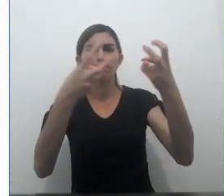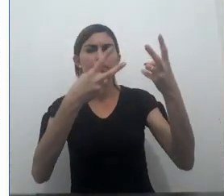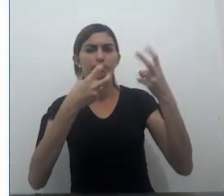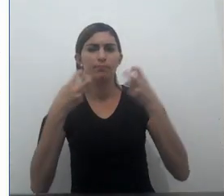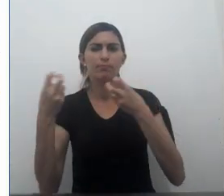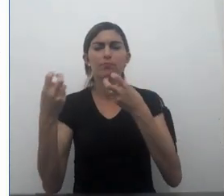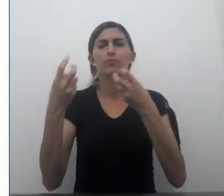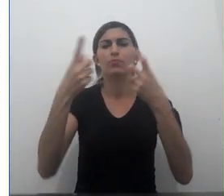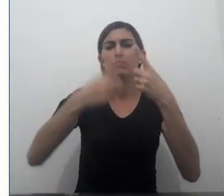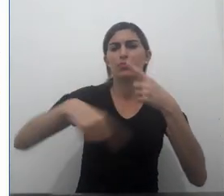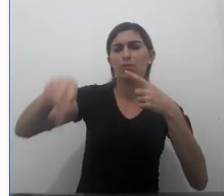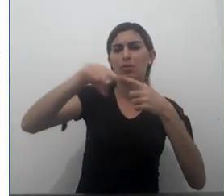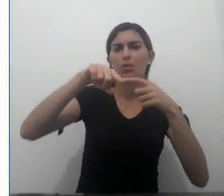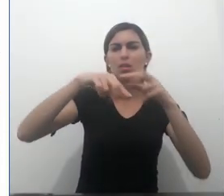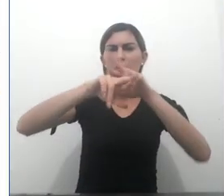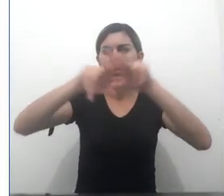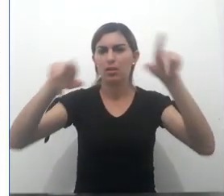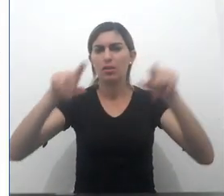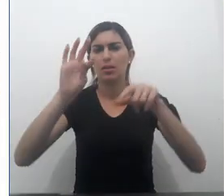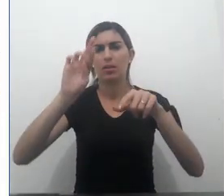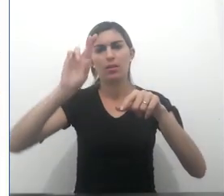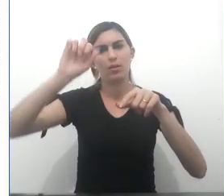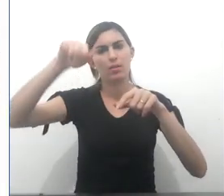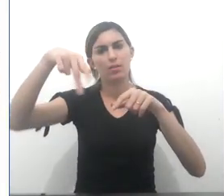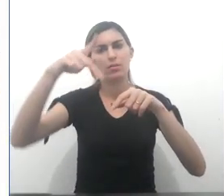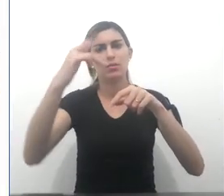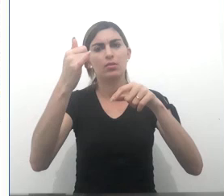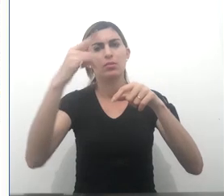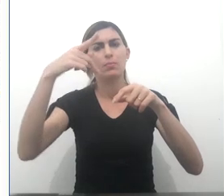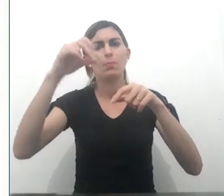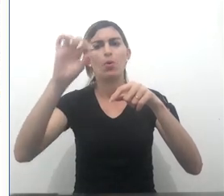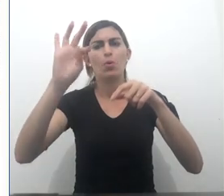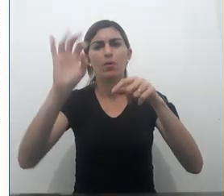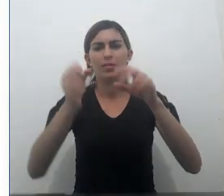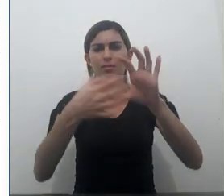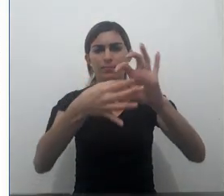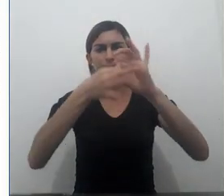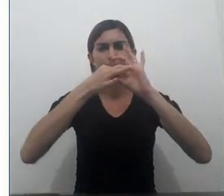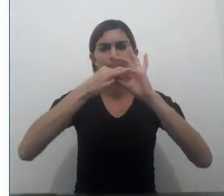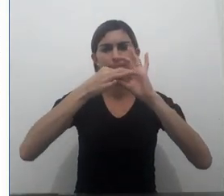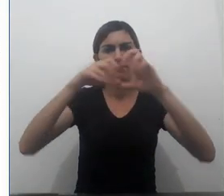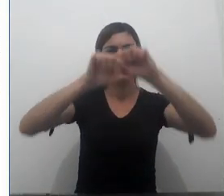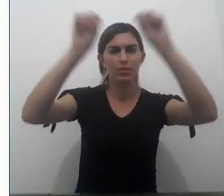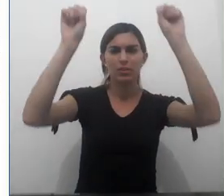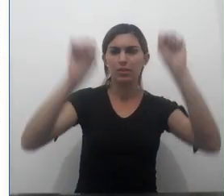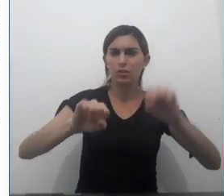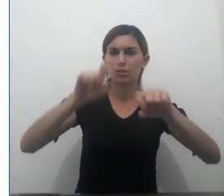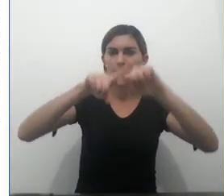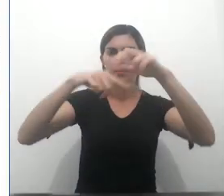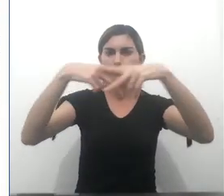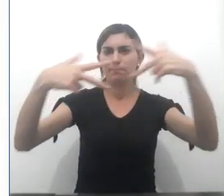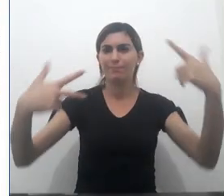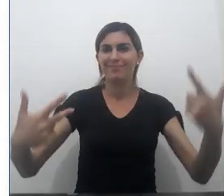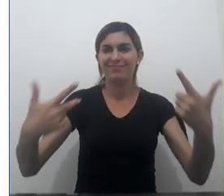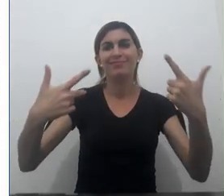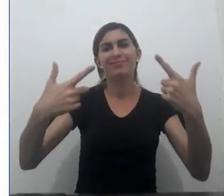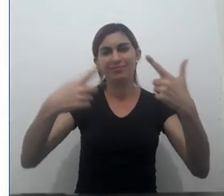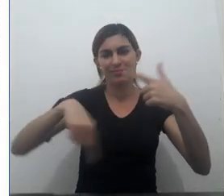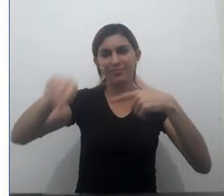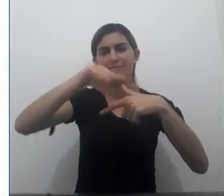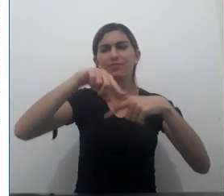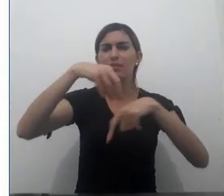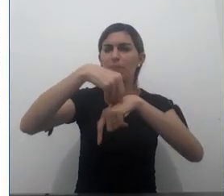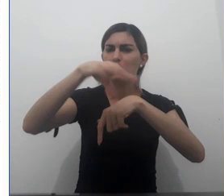que as redes de transportes estão diretamente ligadas a esse sistema de mercadorias, a esses sistemas